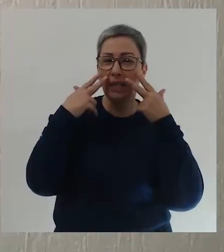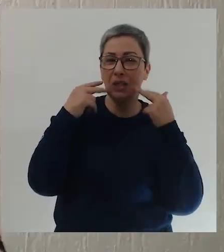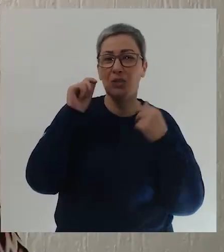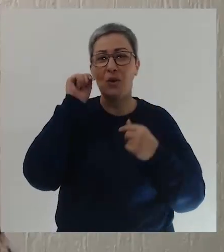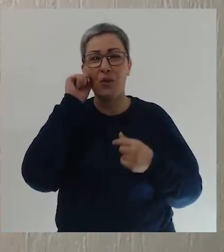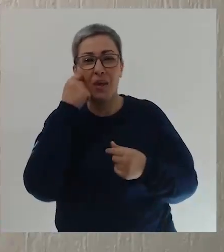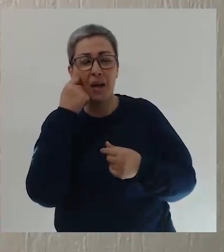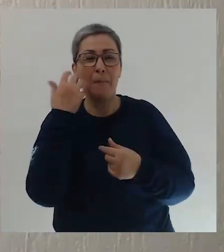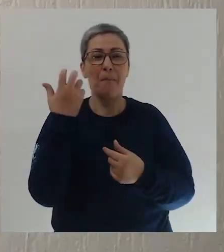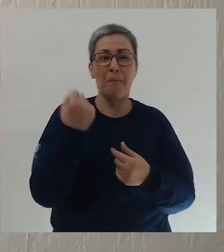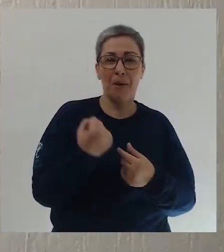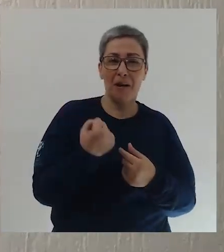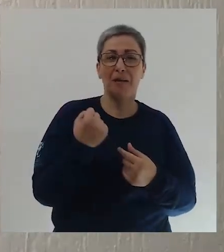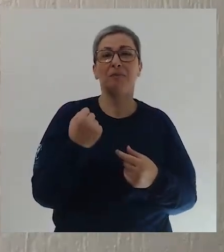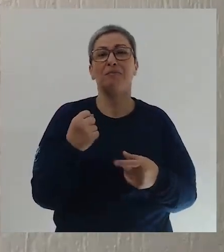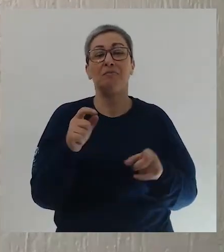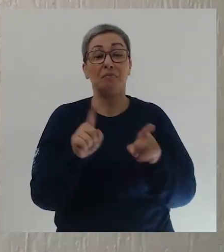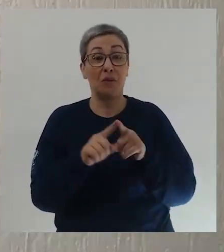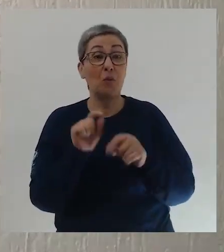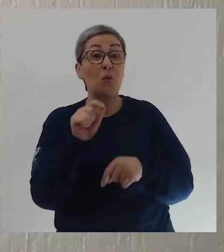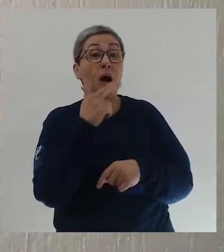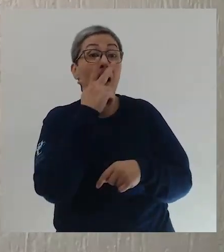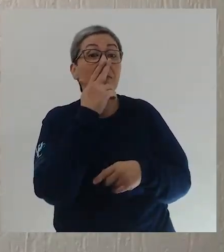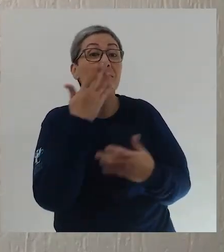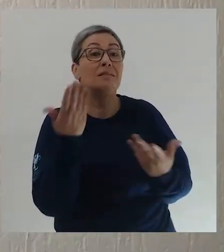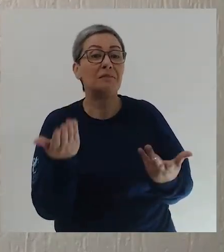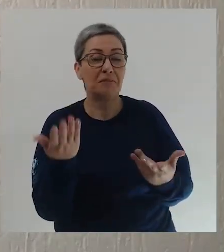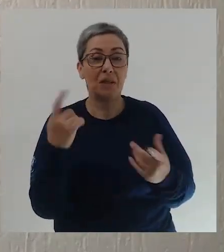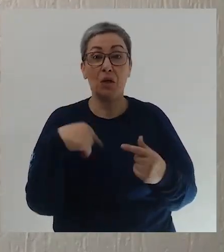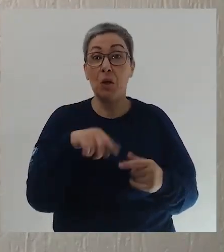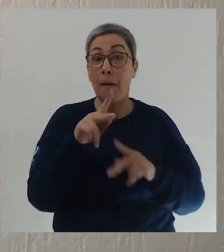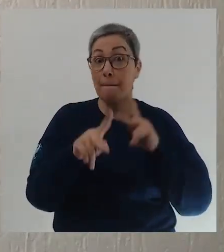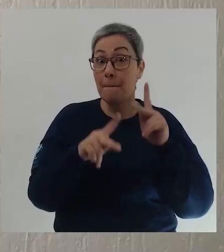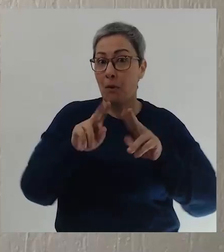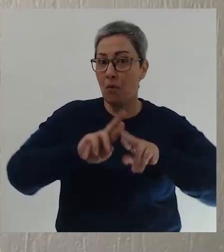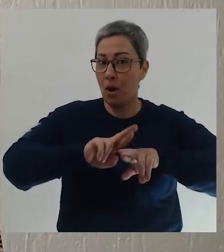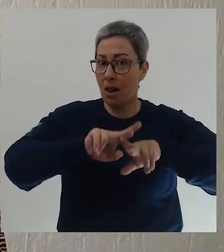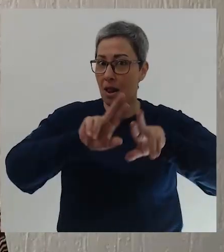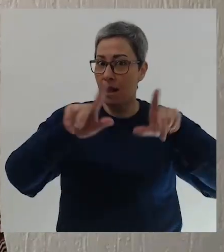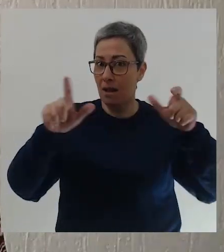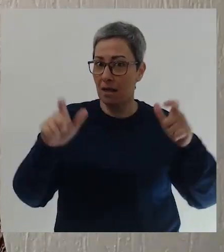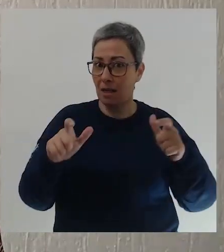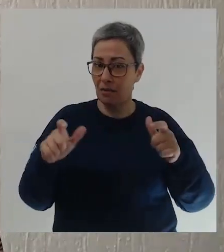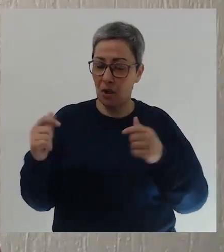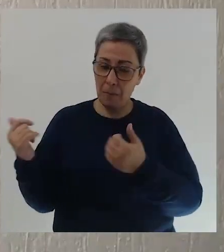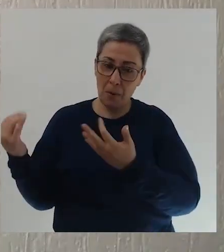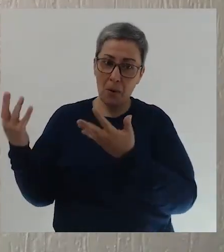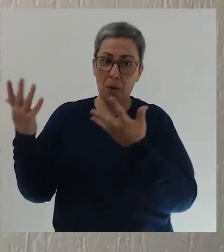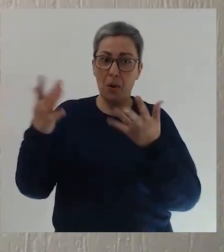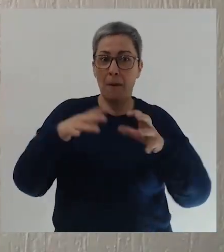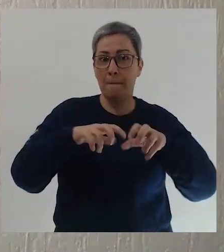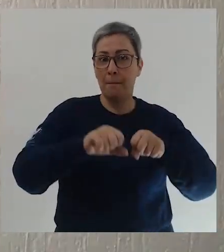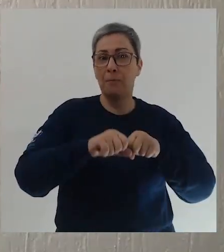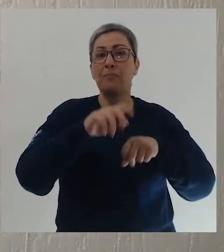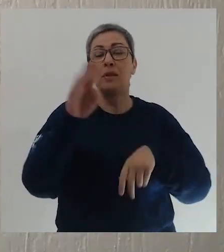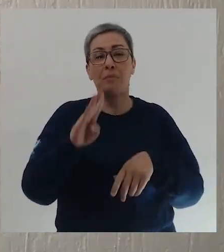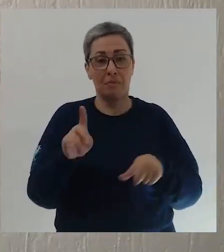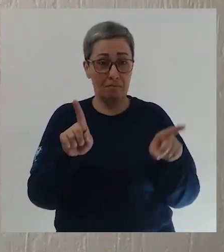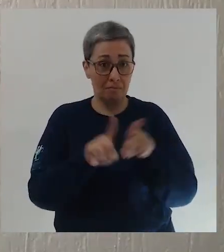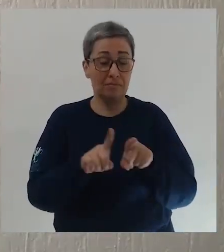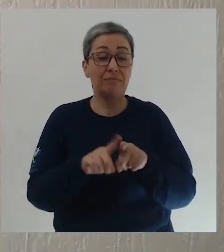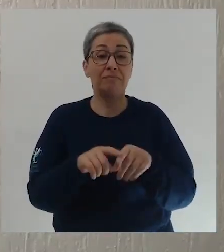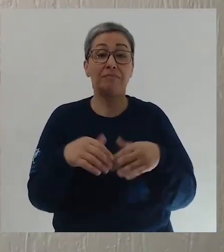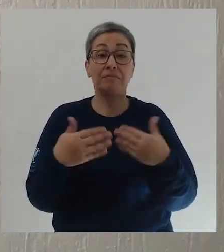entre índios, negros, né, brancos? O que vocês acham? E os povos de diversos lugares que vieram colonizar o Brasil também,